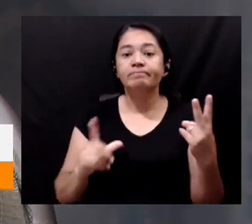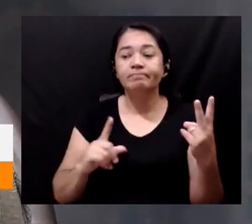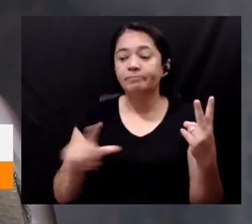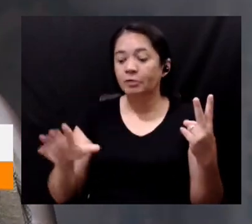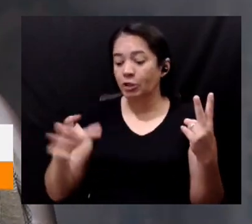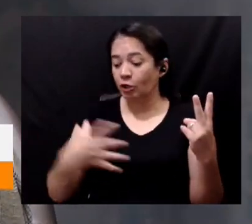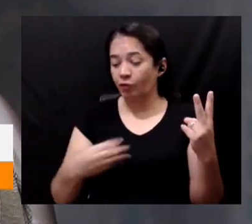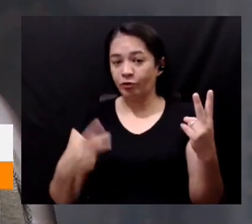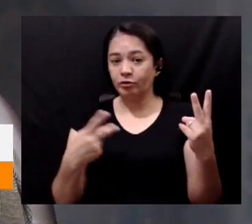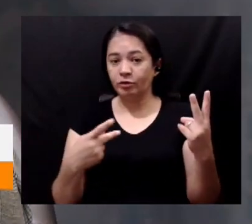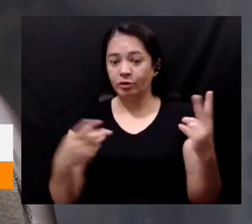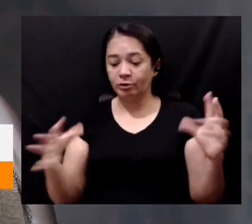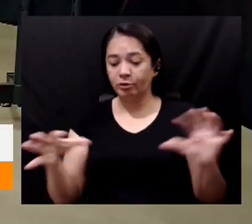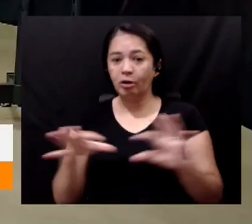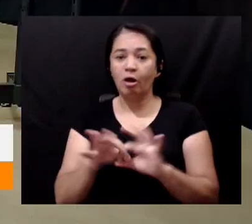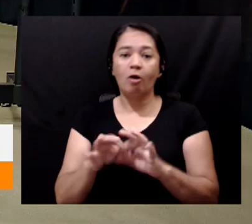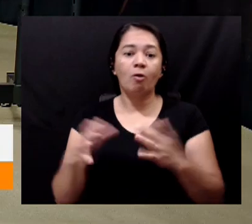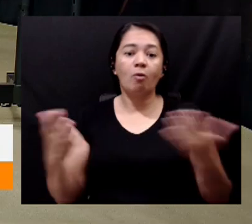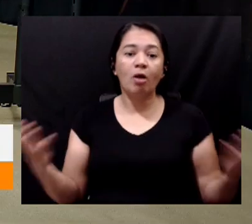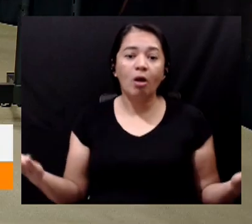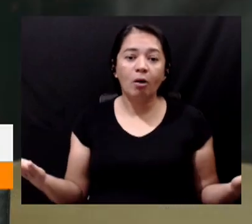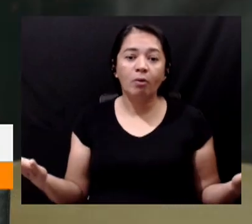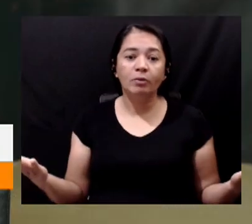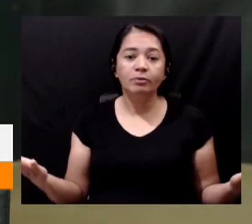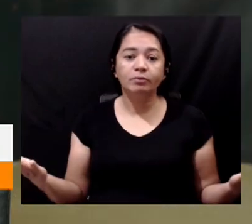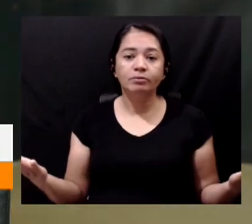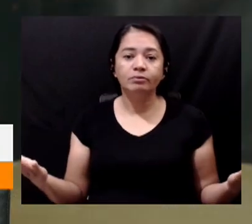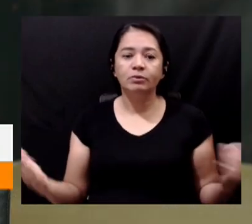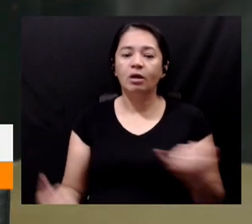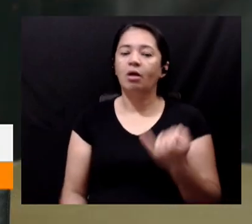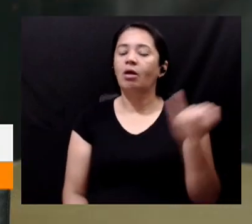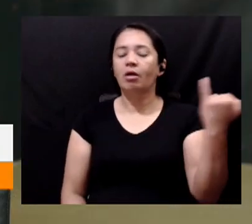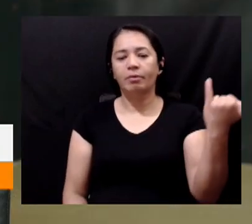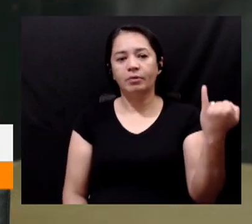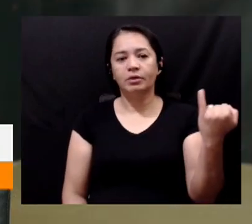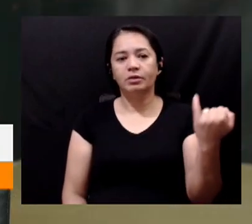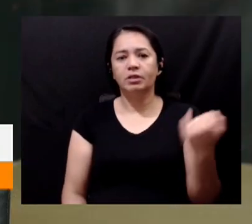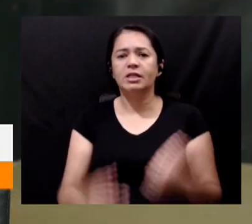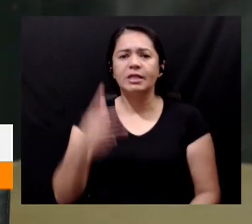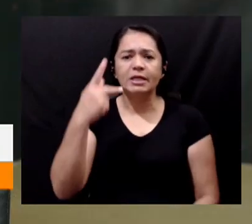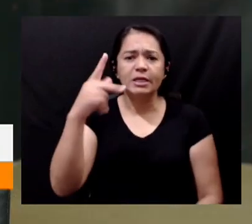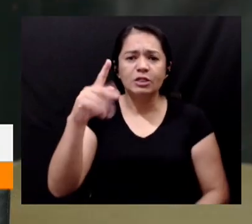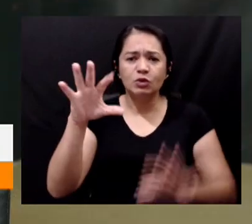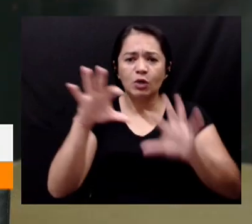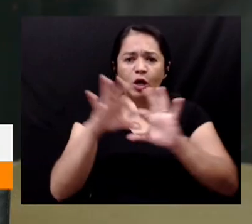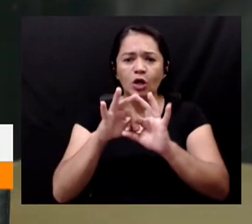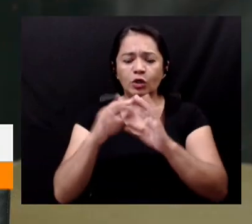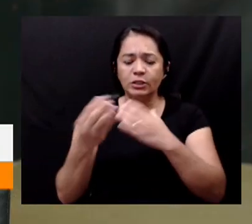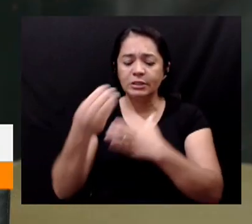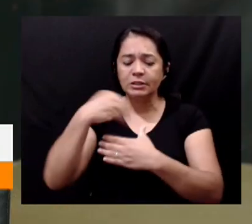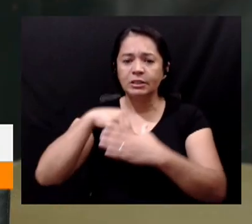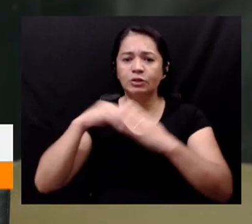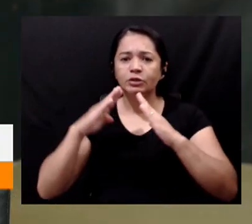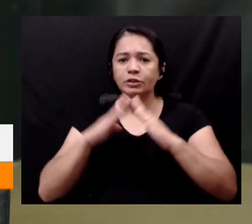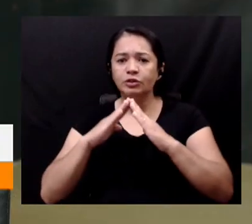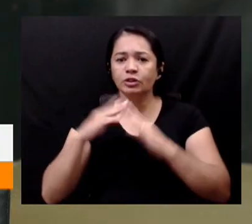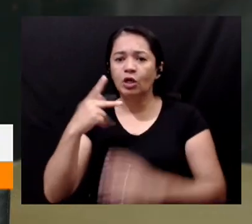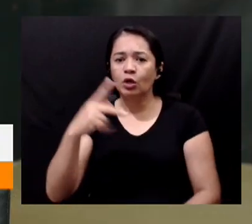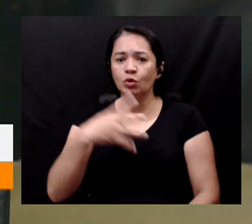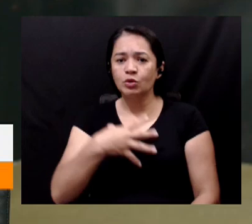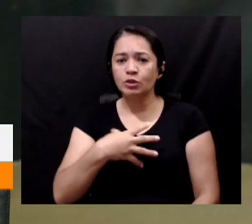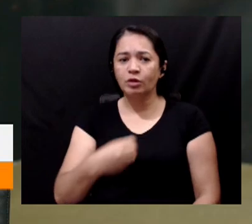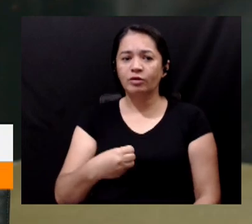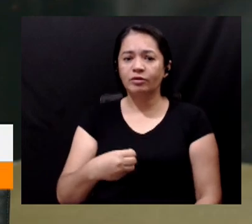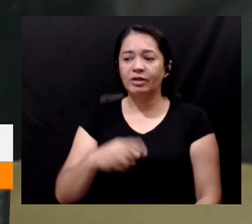esses filhos. Importante, né. Como que está a sua conexão em casa com o seu filho, né? Quando ele vai para o quarto, nós